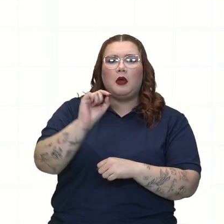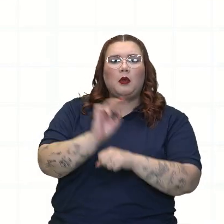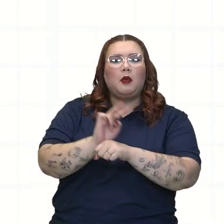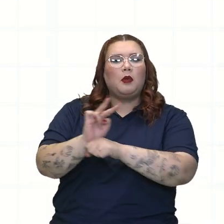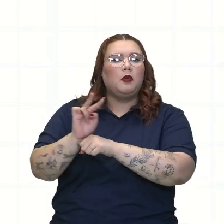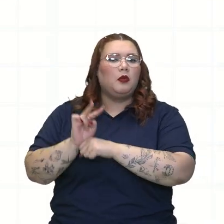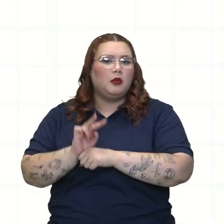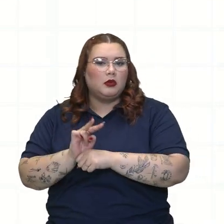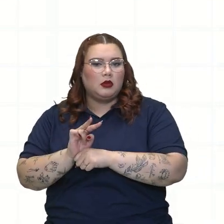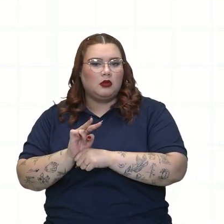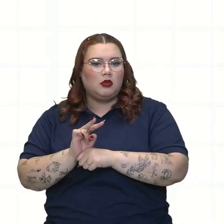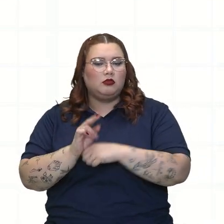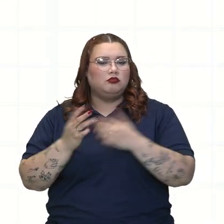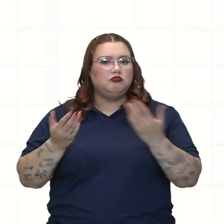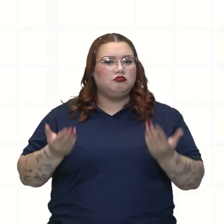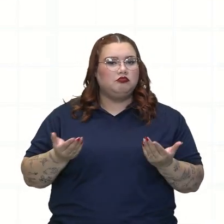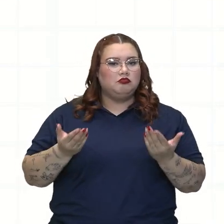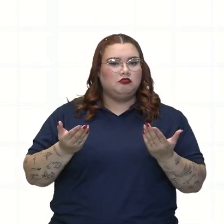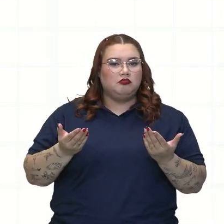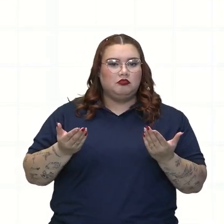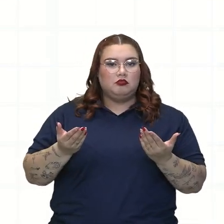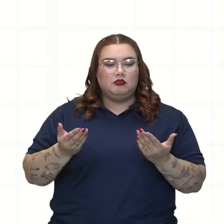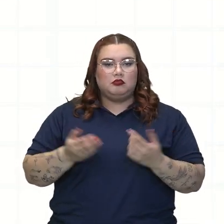preservamos a natureza, né?